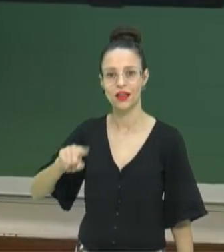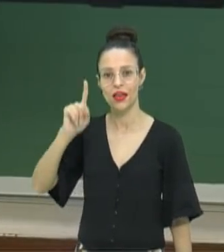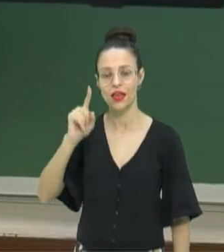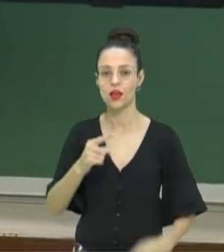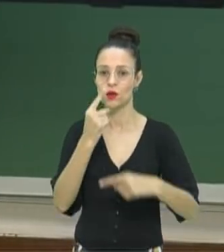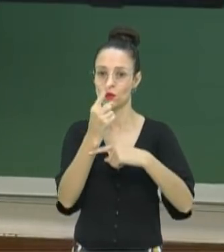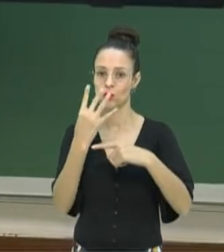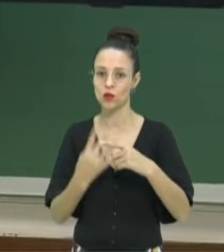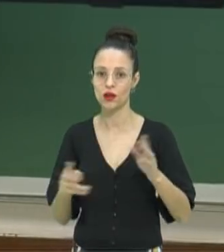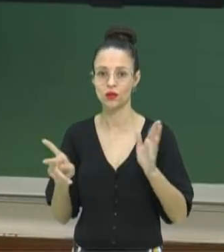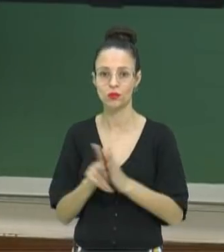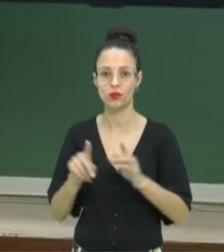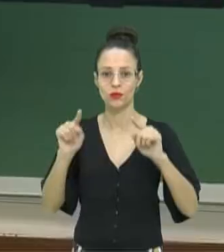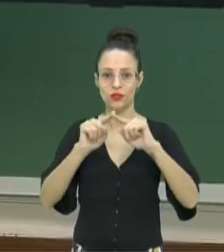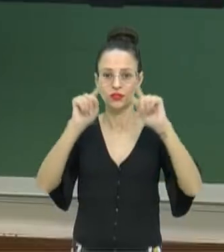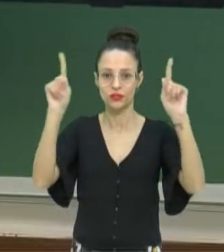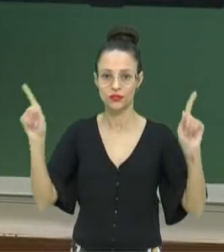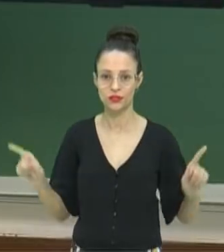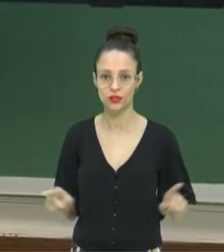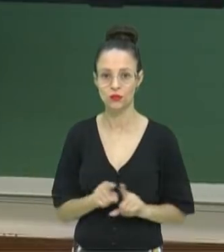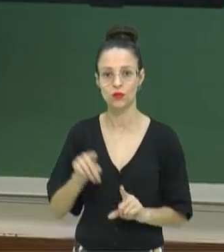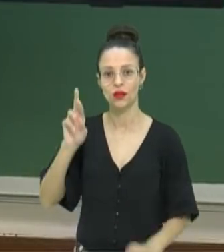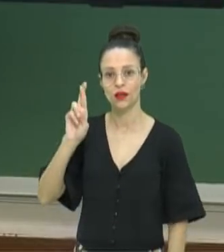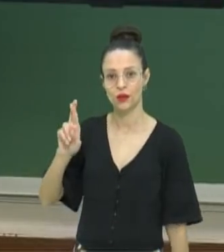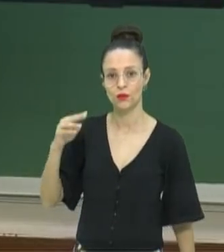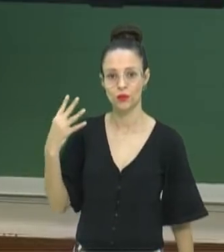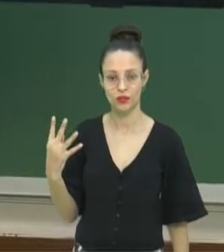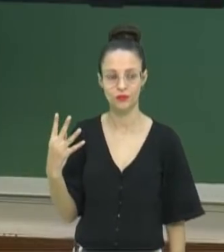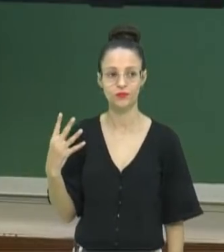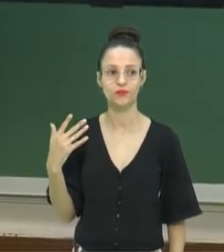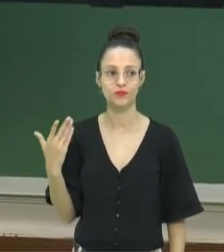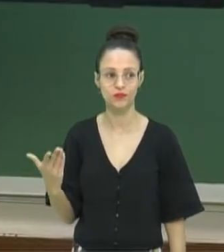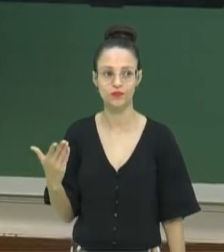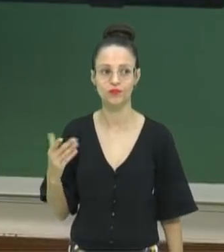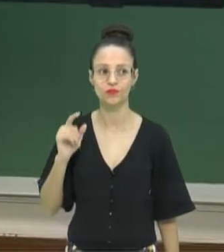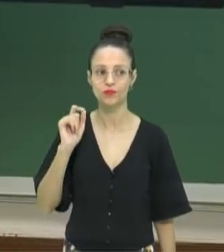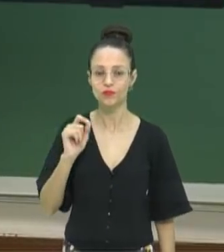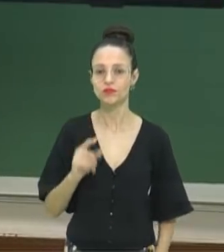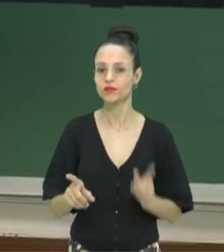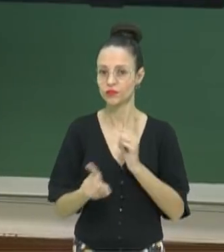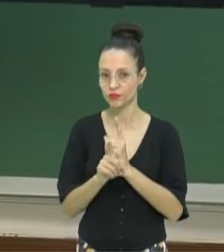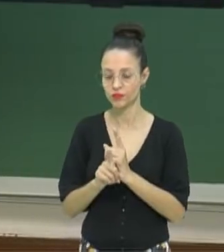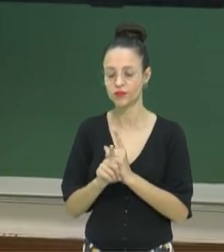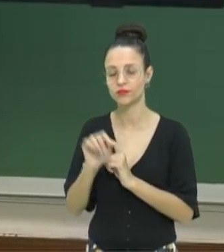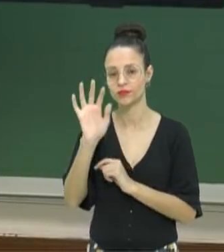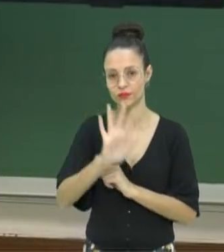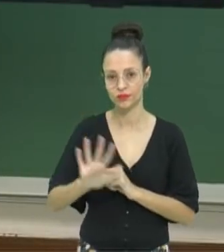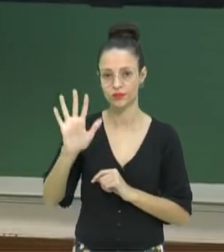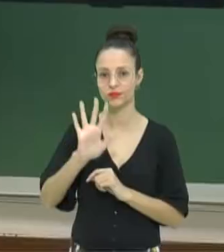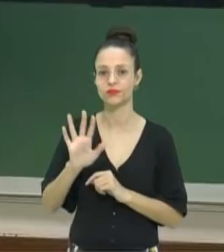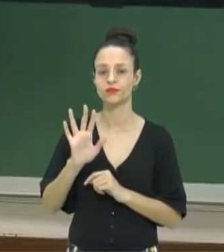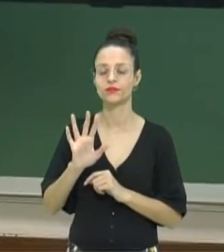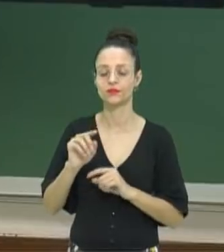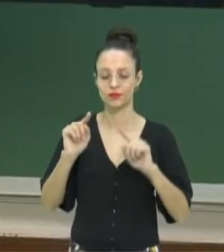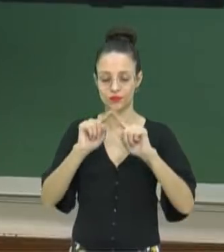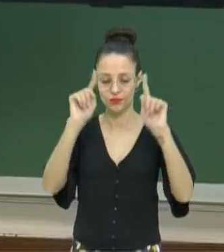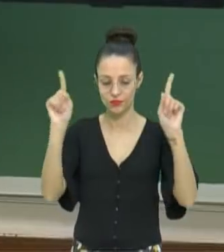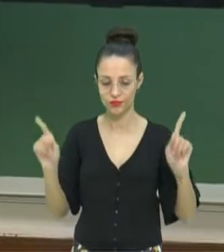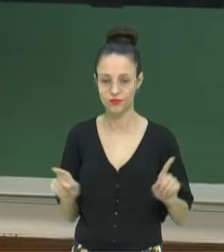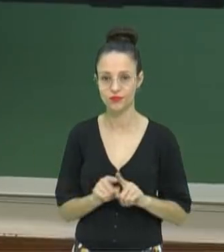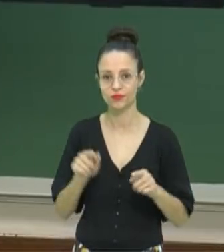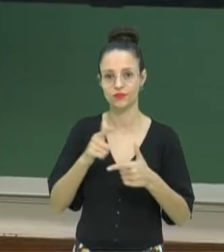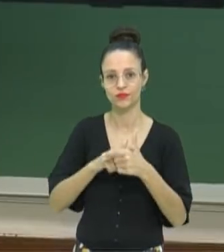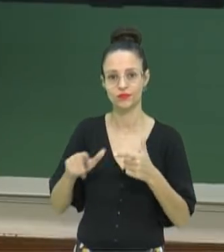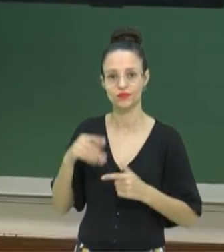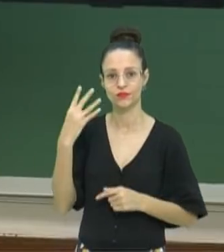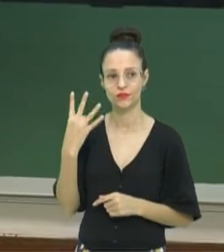de círculo. Círculo de raio 4. Então, você determina a área do círculo de raio 4 e divide por